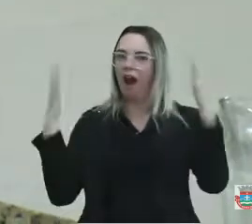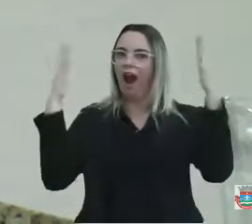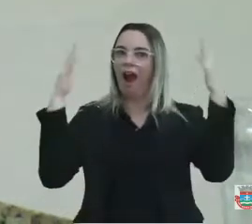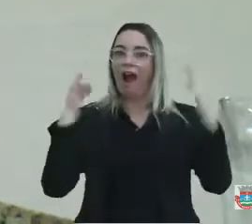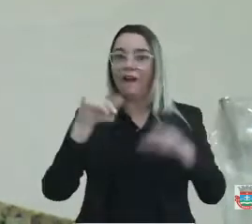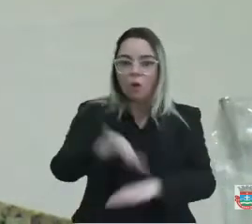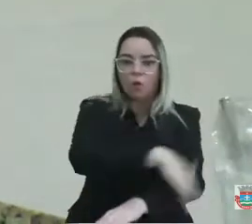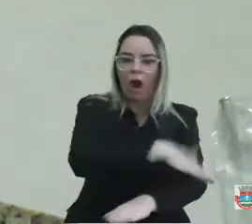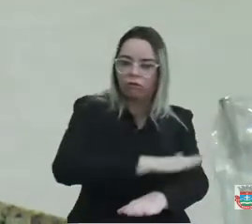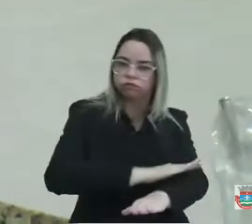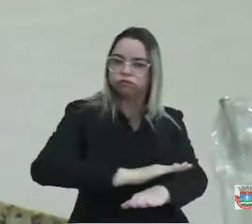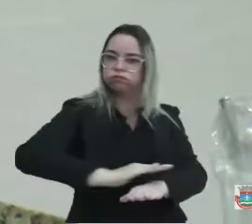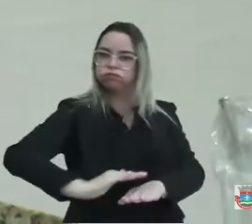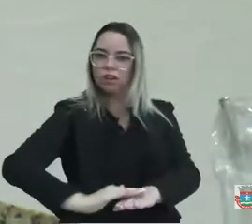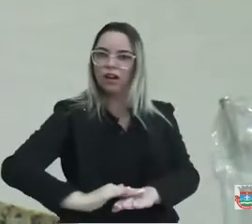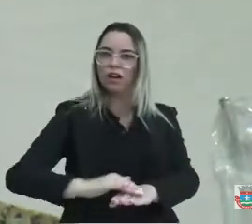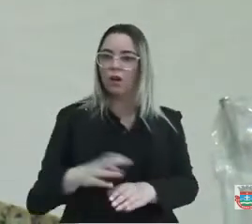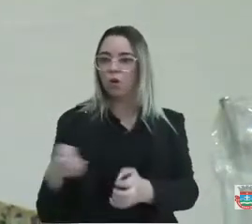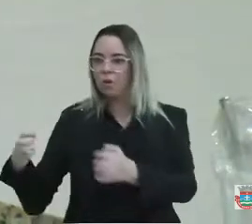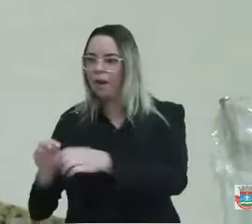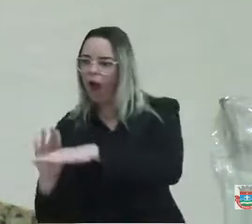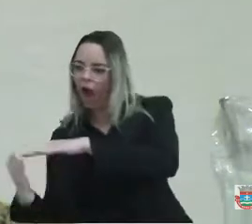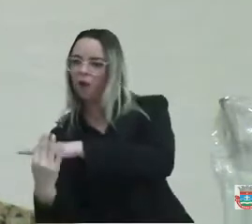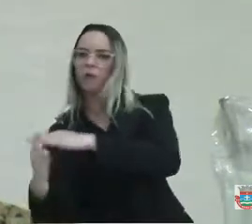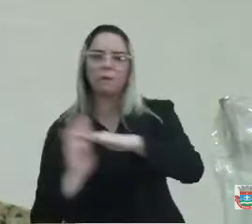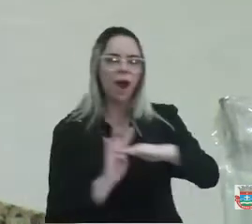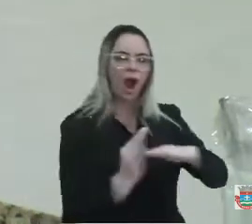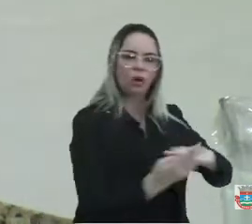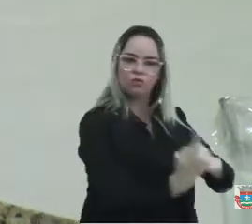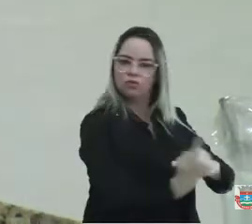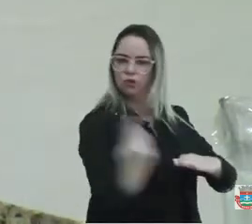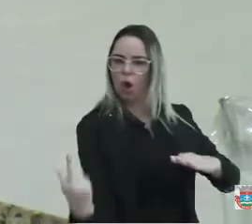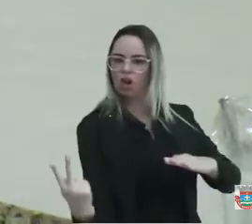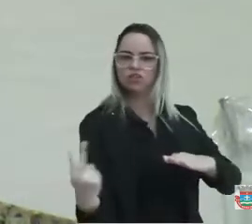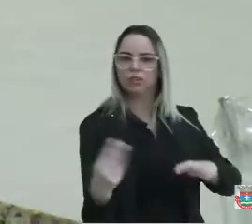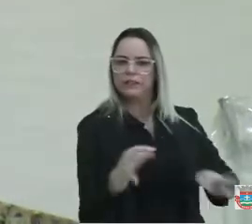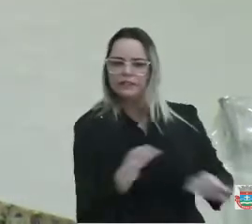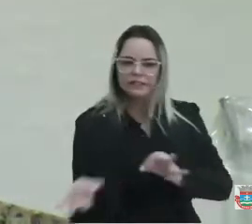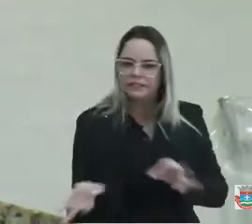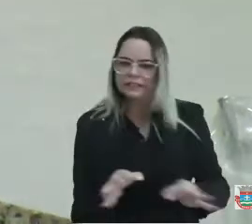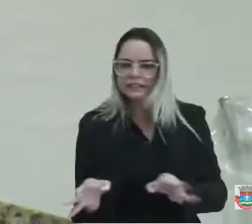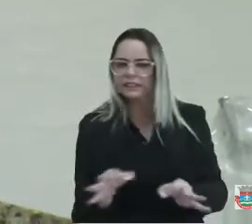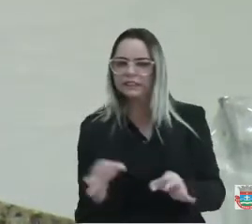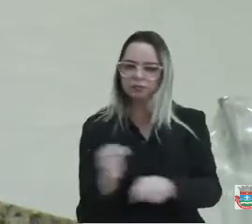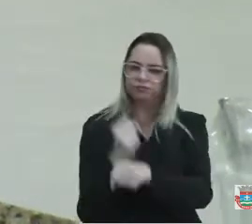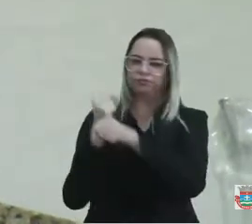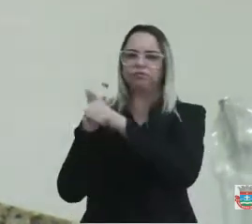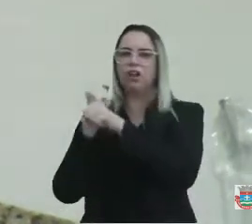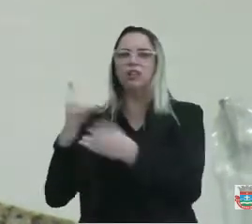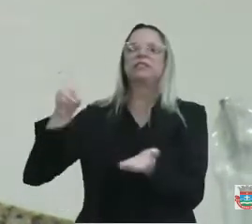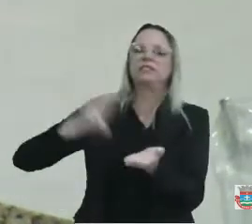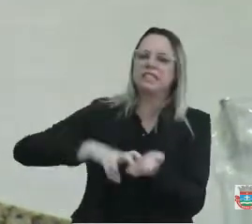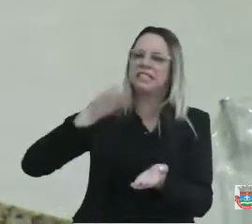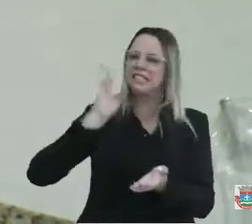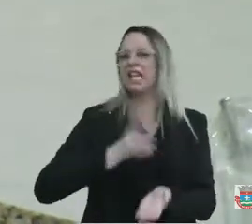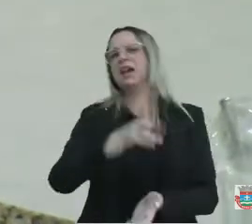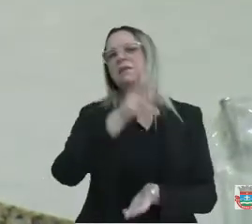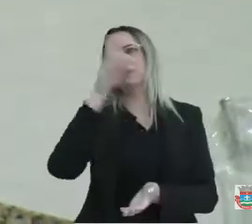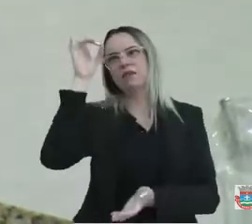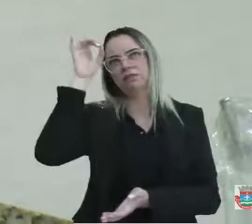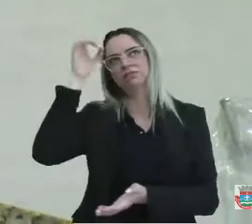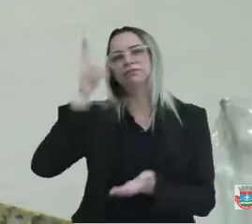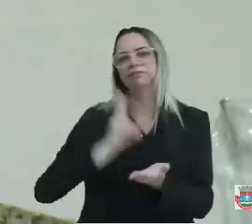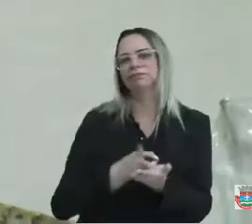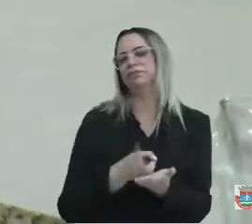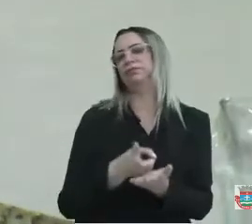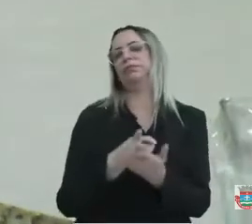no Joaquim da Costa, no Adailto 1 e 2. Com aquele calçamento, todos os dias de manhã ele está lá, está tendo transtorno,